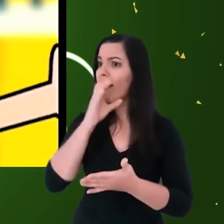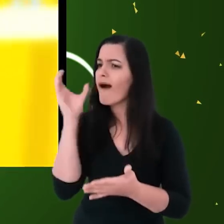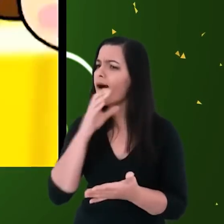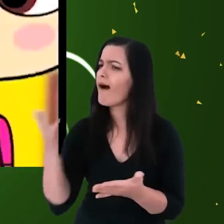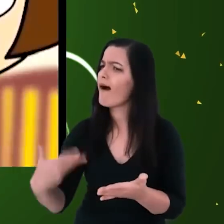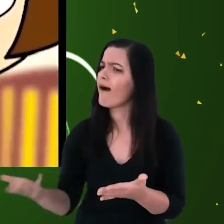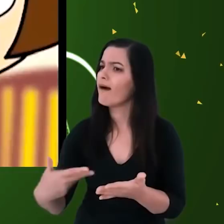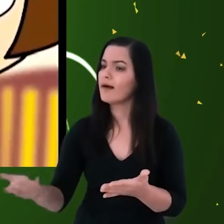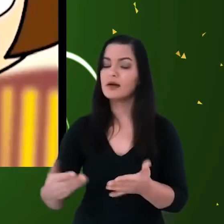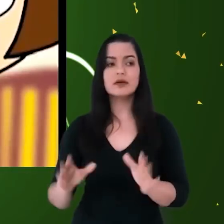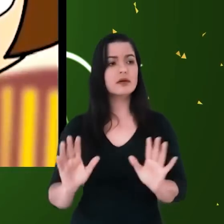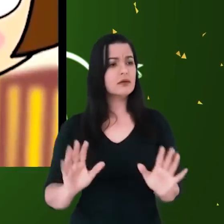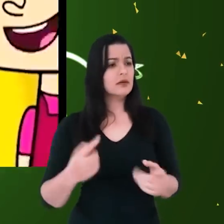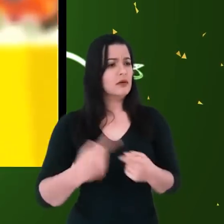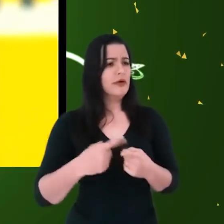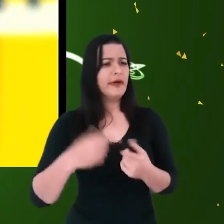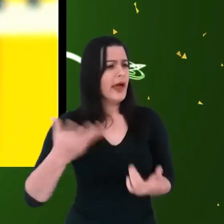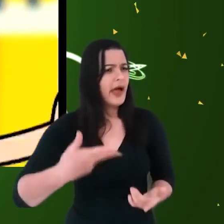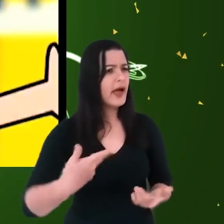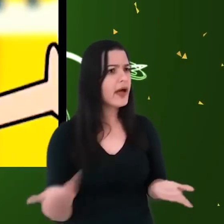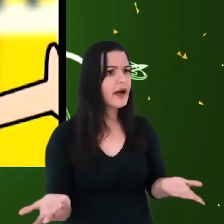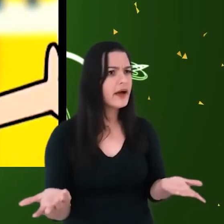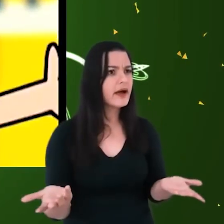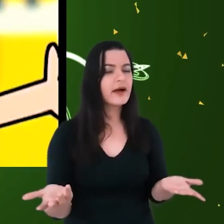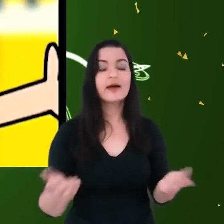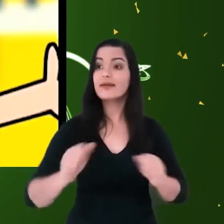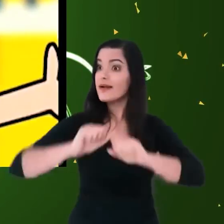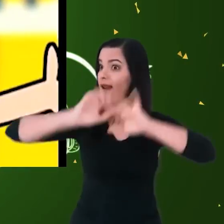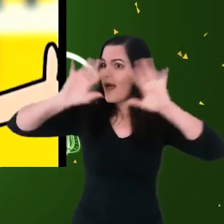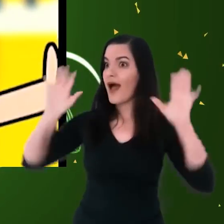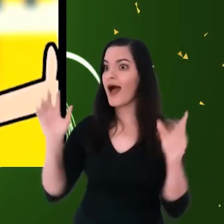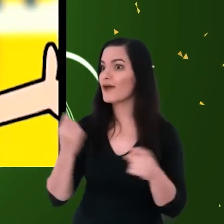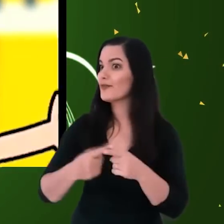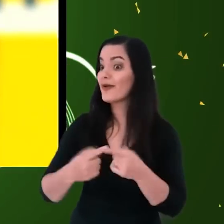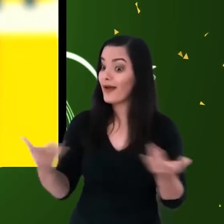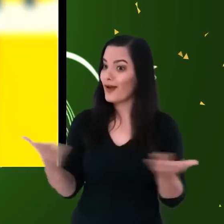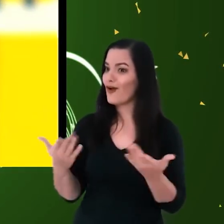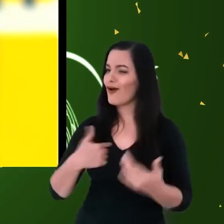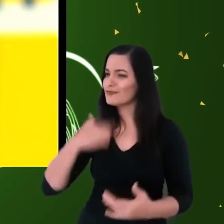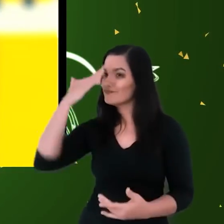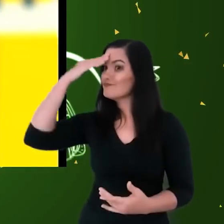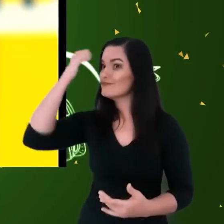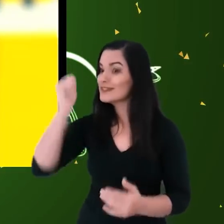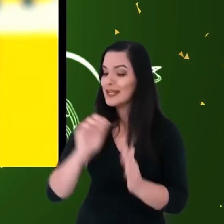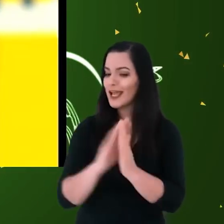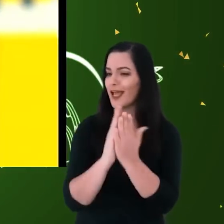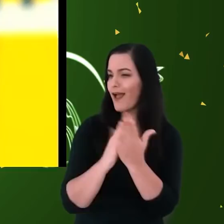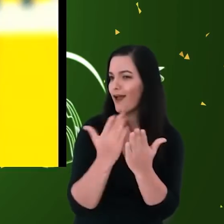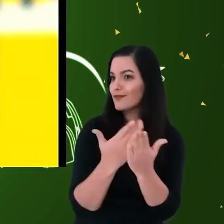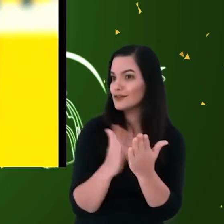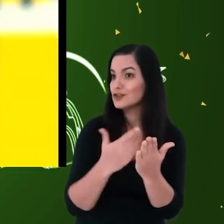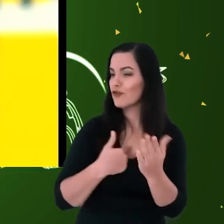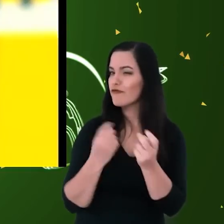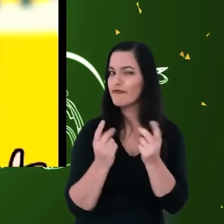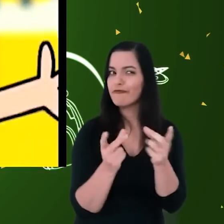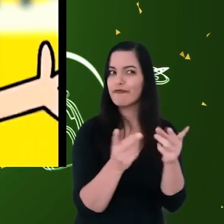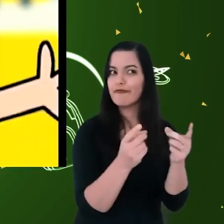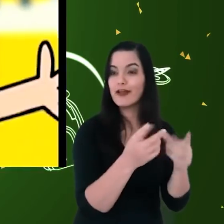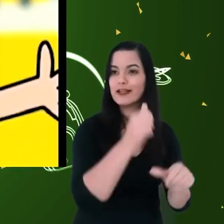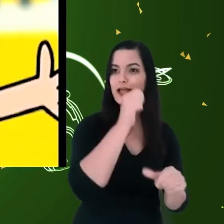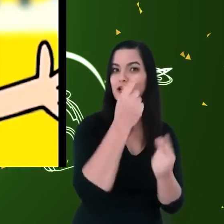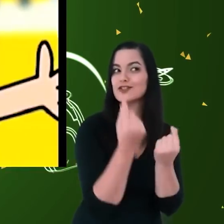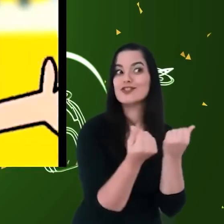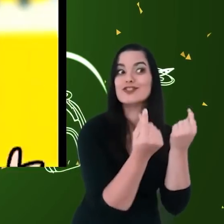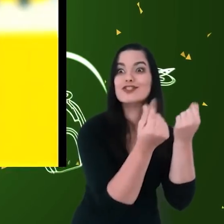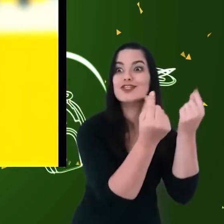revistinhas novas. Nossa, quanta pressa. Ué, claro. Afinal, eu descobri que essas revistas podem virar